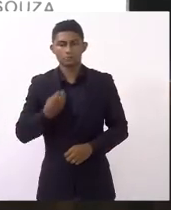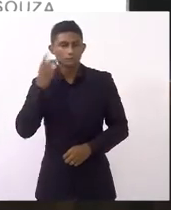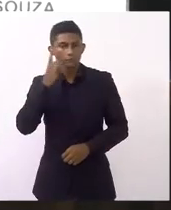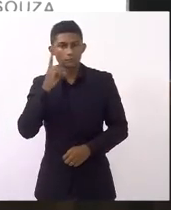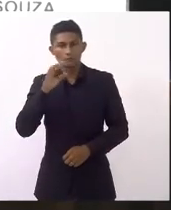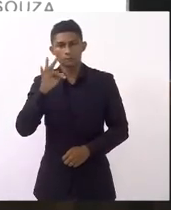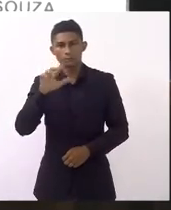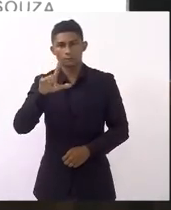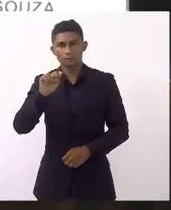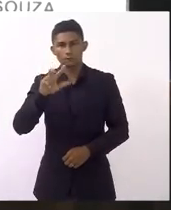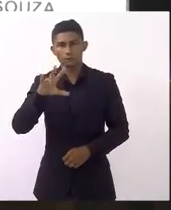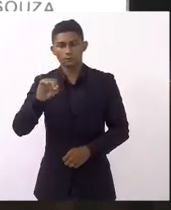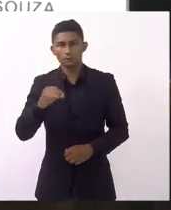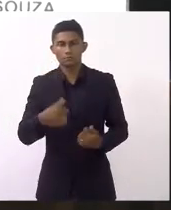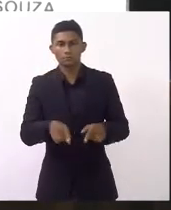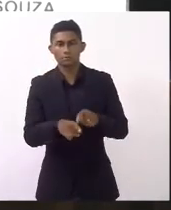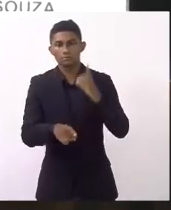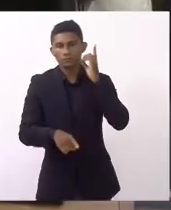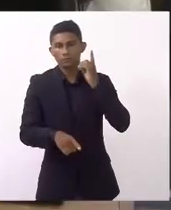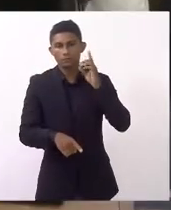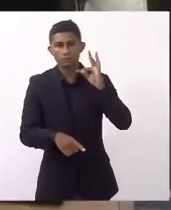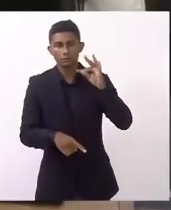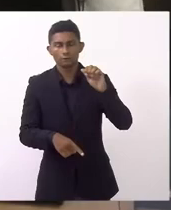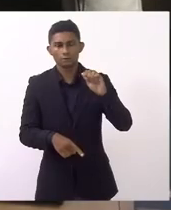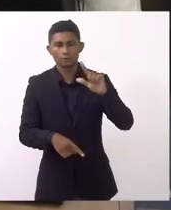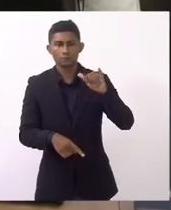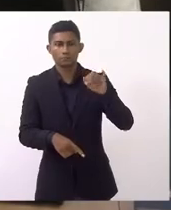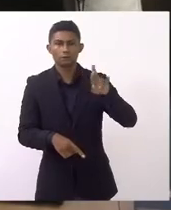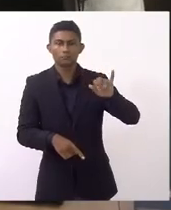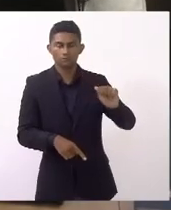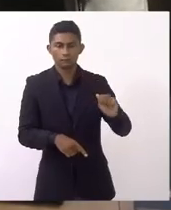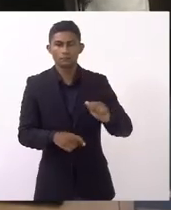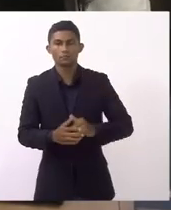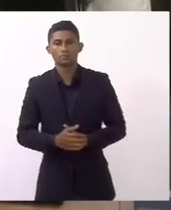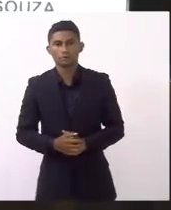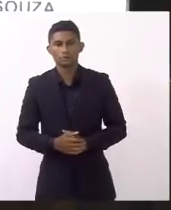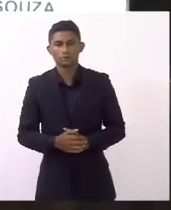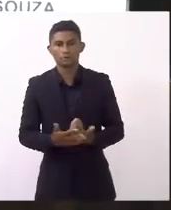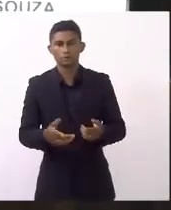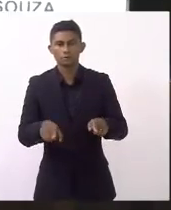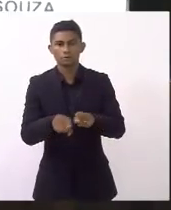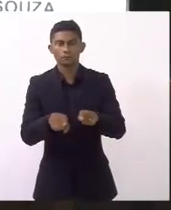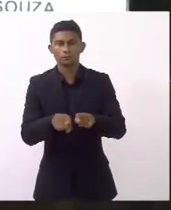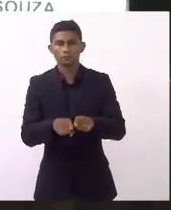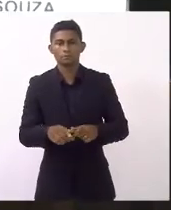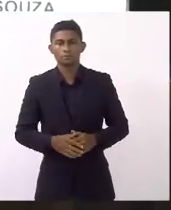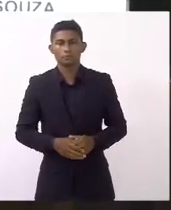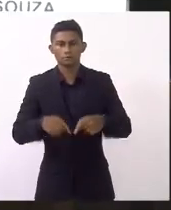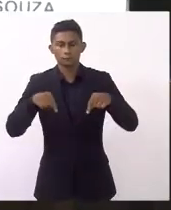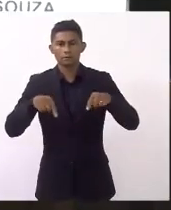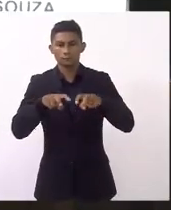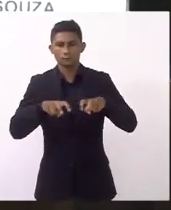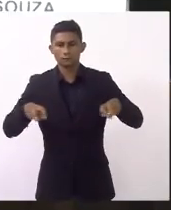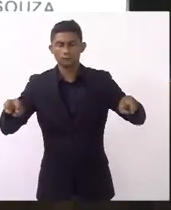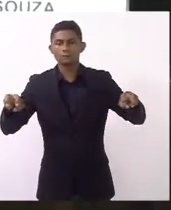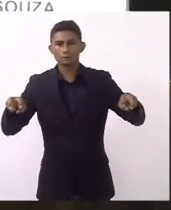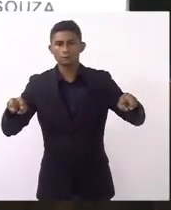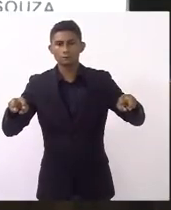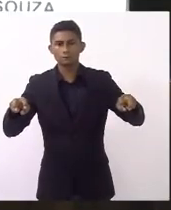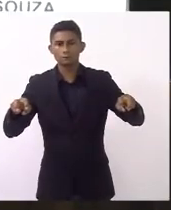deputado Flávio serafini deputada taliria petrone tão ao desfazer era essa mesa